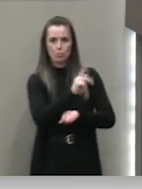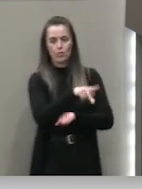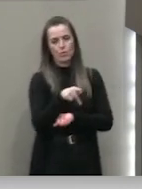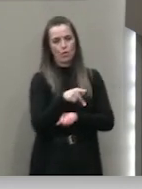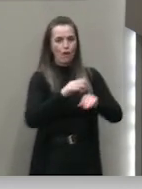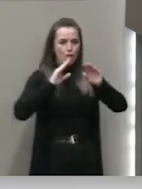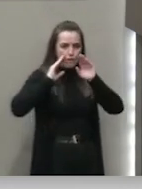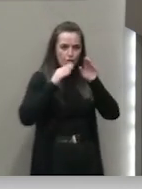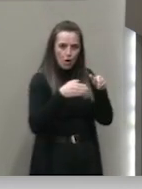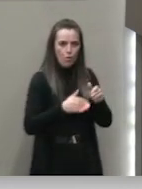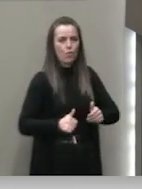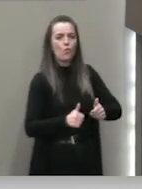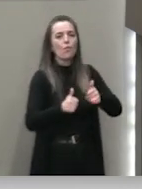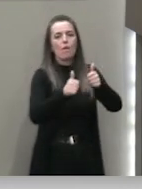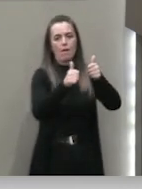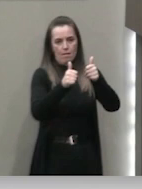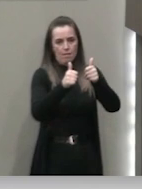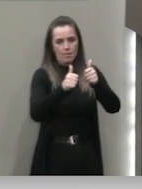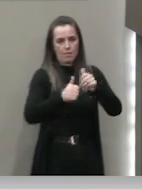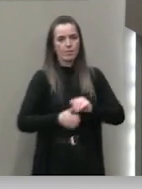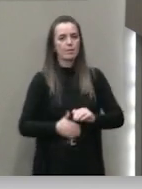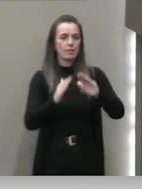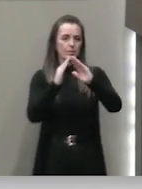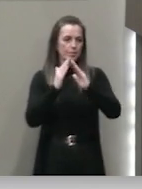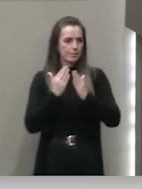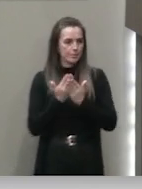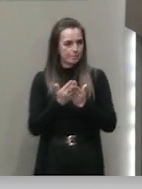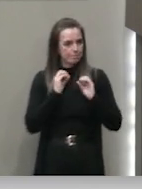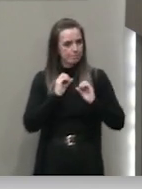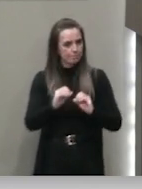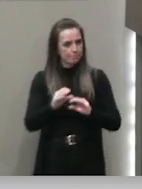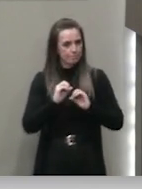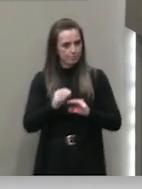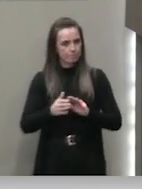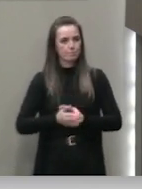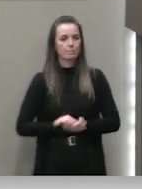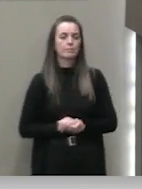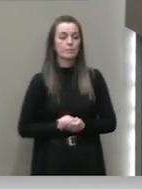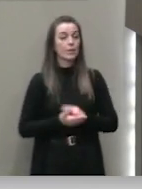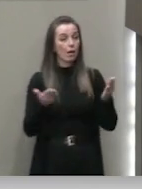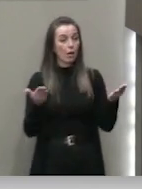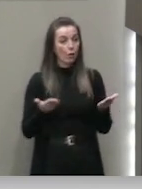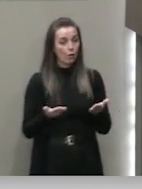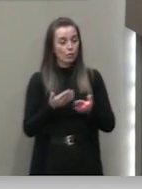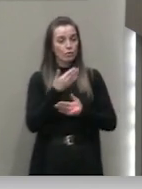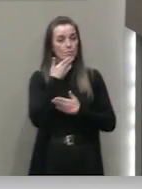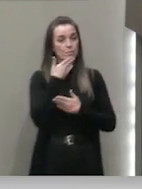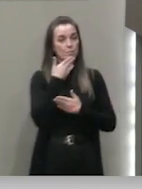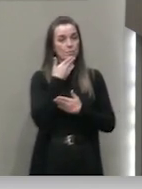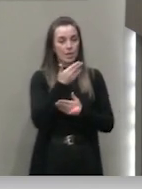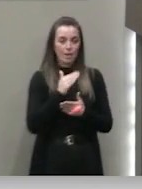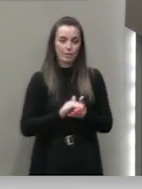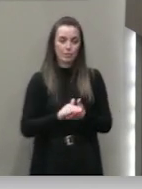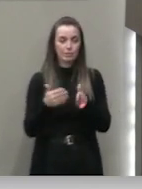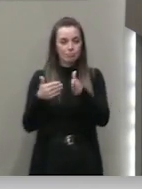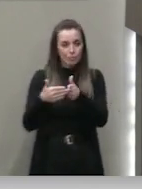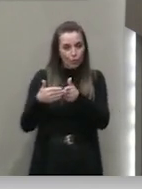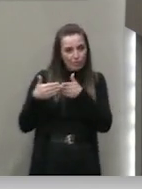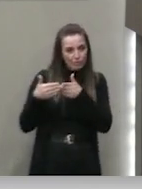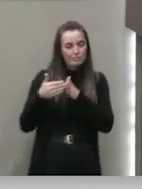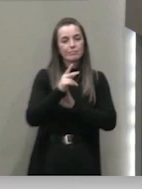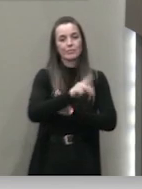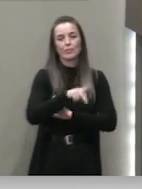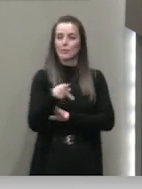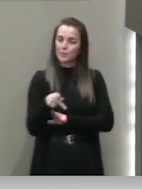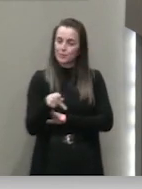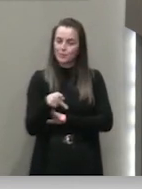foco da qualidade da educação. E hoje peço, com licença, para os professores que estão aqui, para